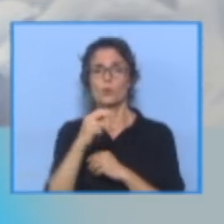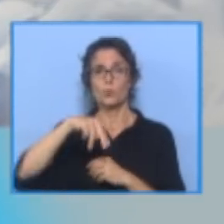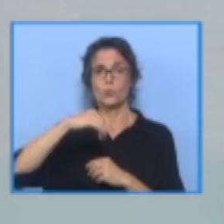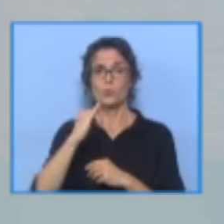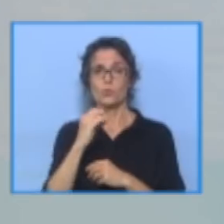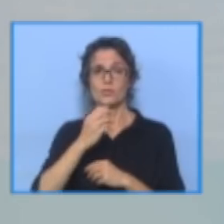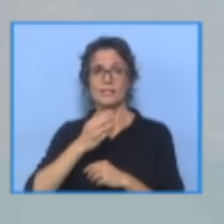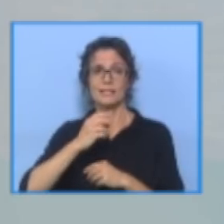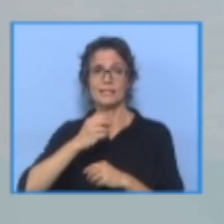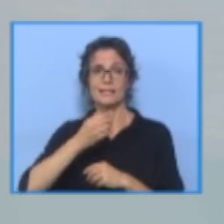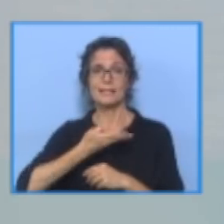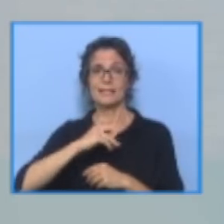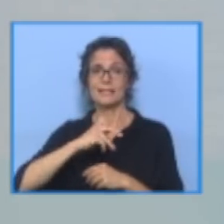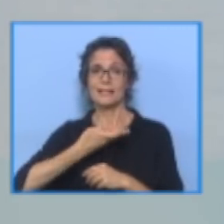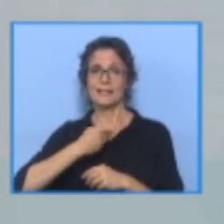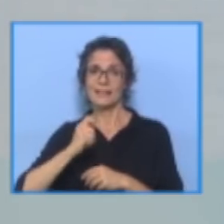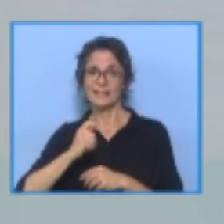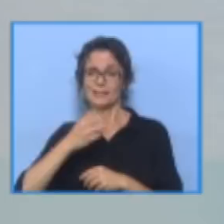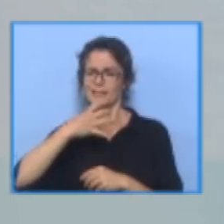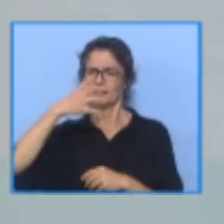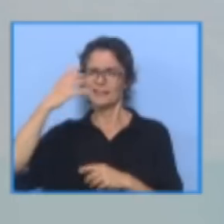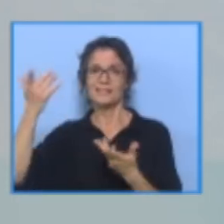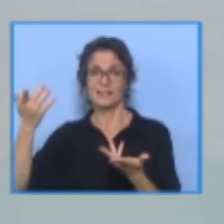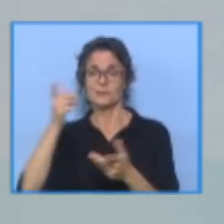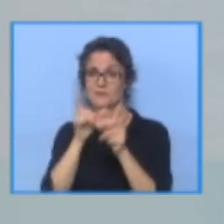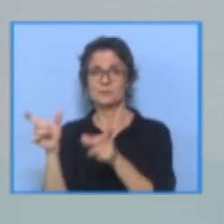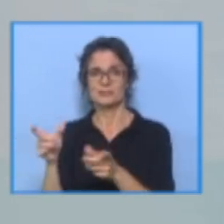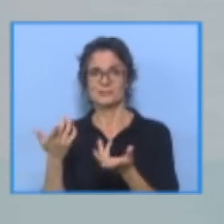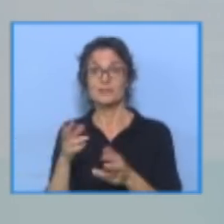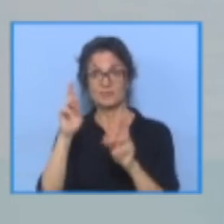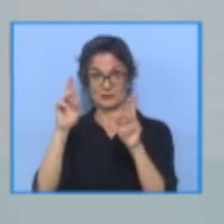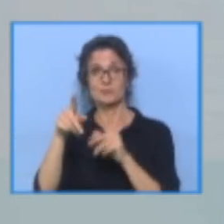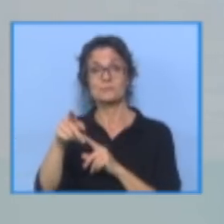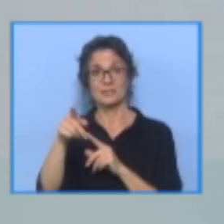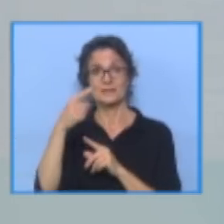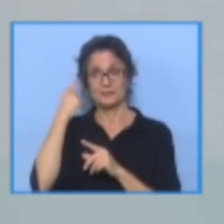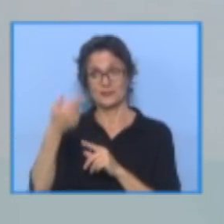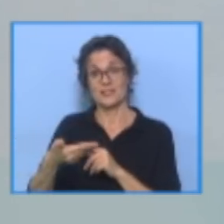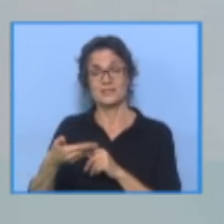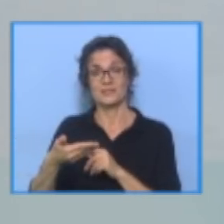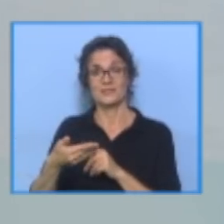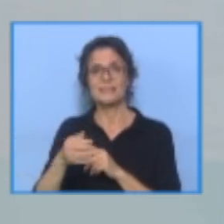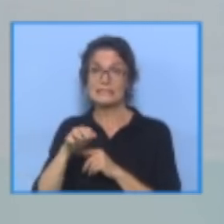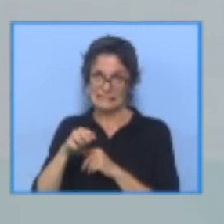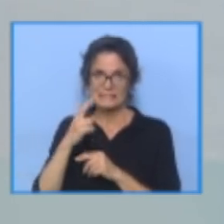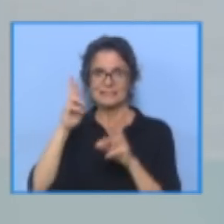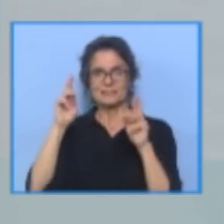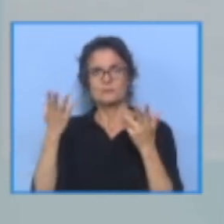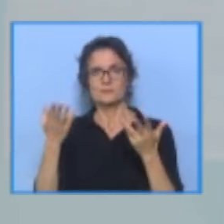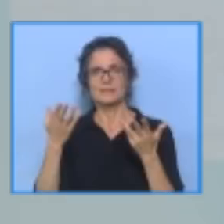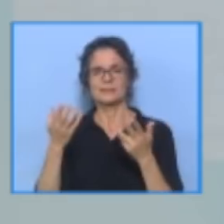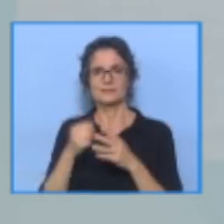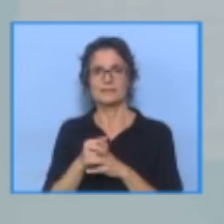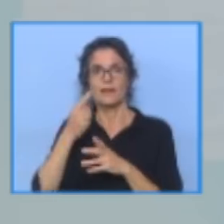passos agora nesta viagem do Papa Francisco? Deus queira que sim, esperemos que sim. É um sinal e, de facto, é esperado com muita